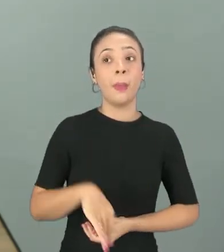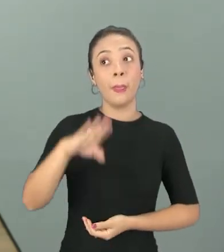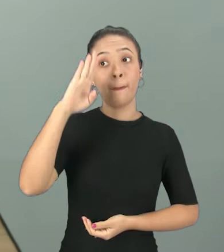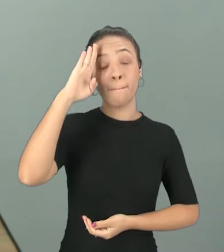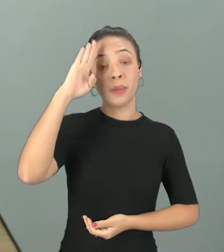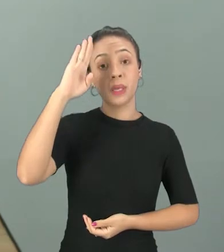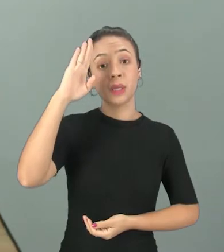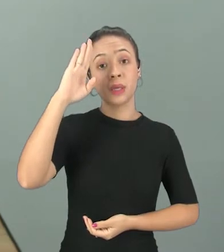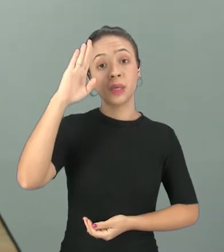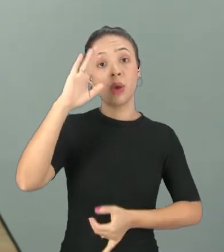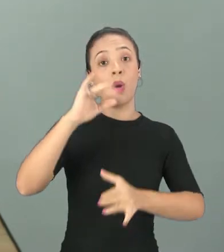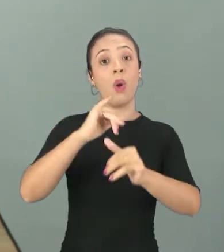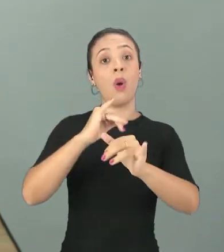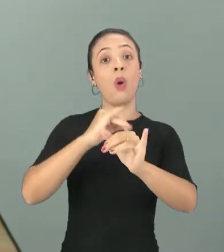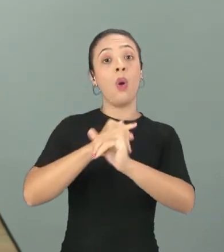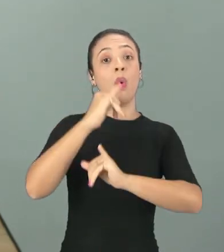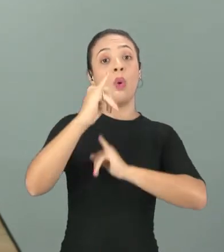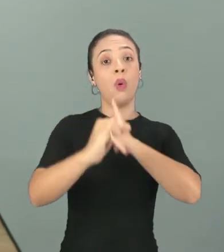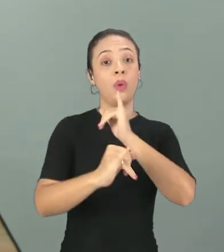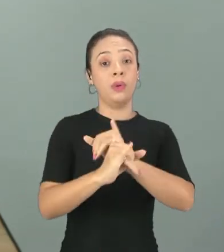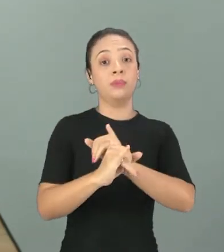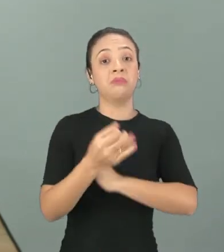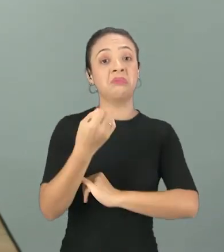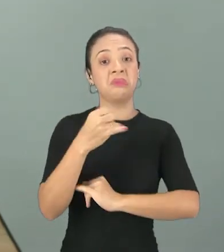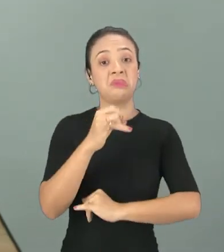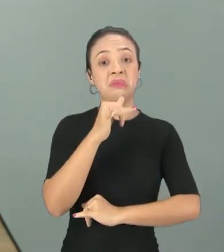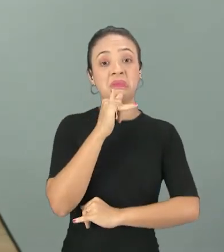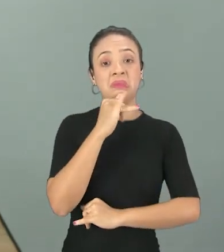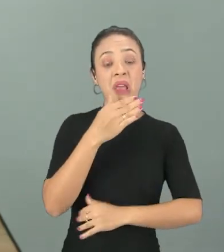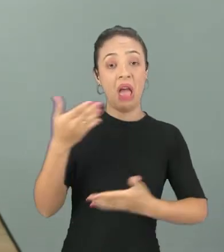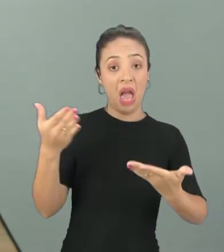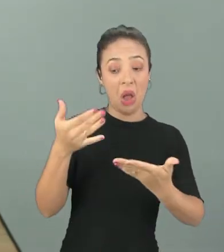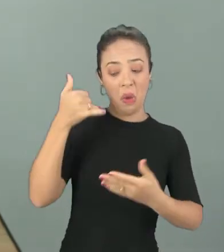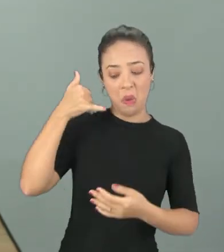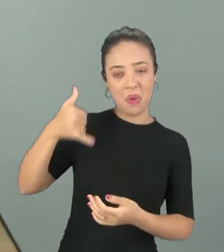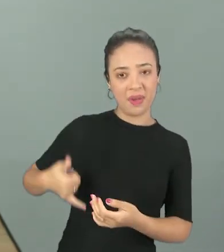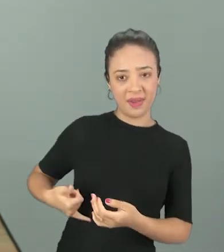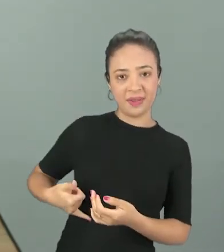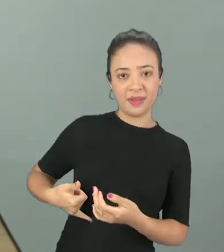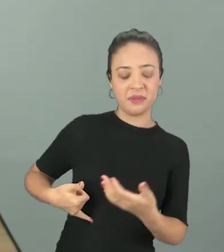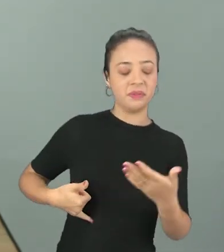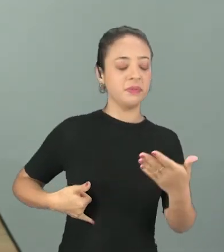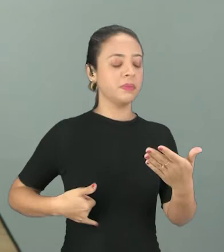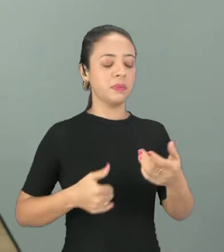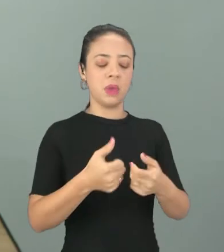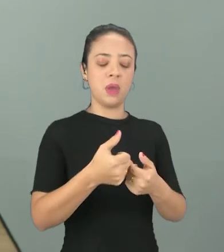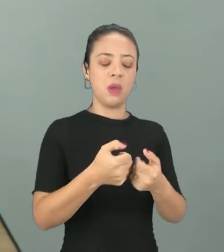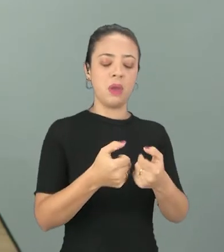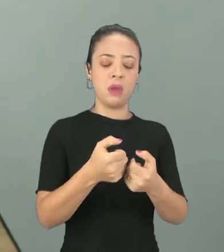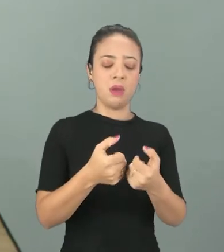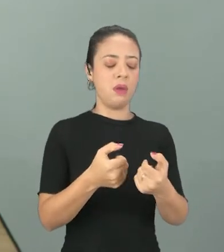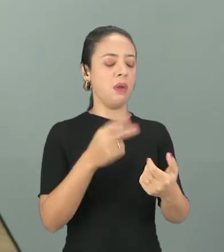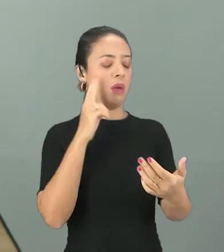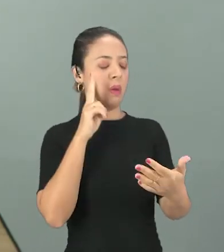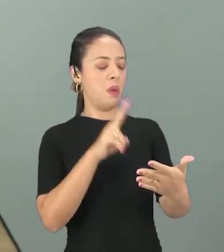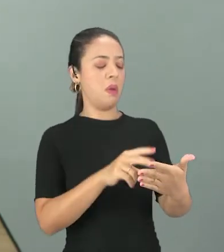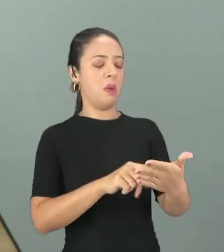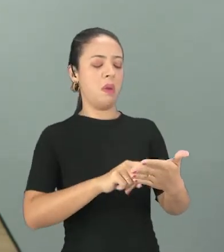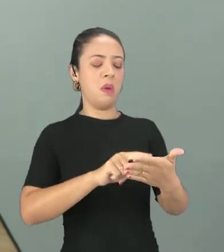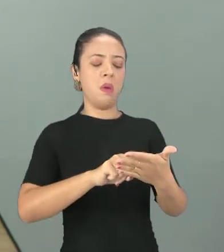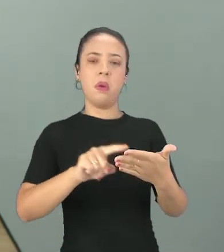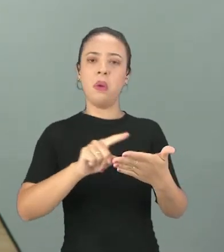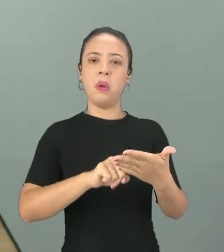jornal digital. Se eu pegasse meu celular agora e acessasse um